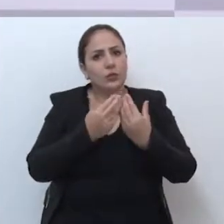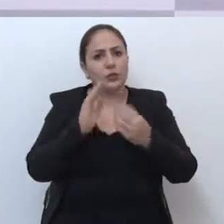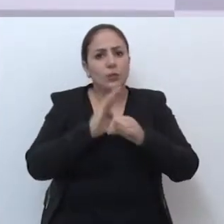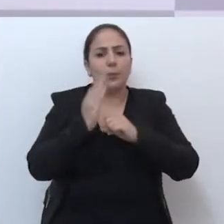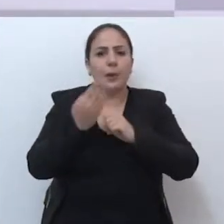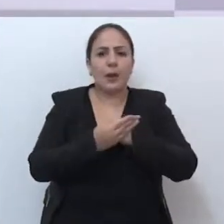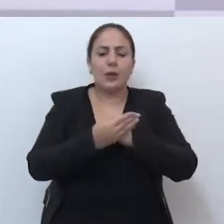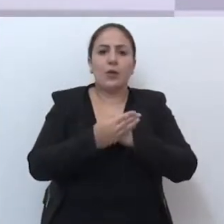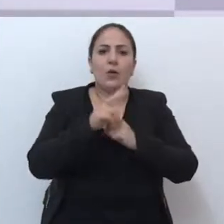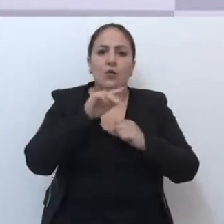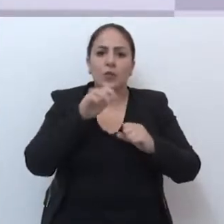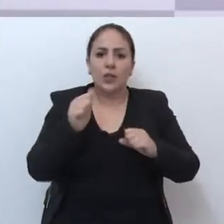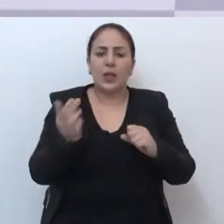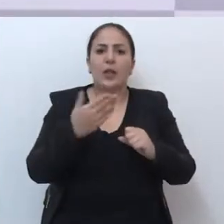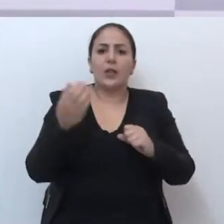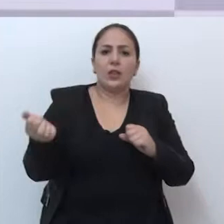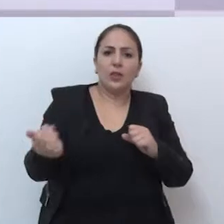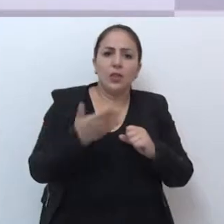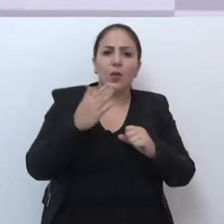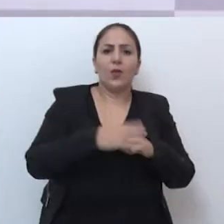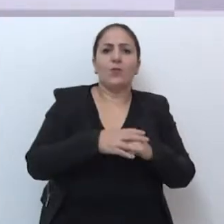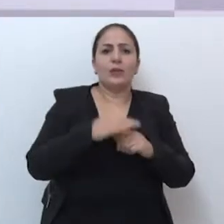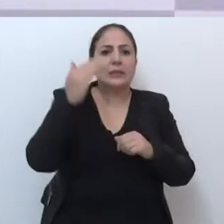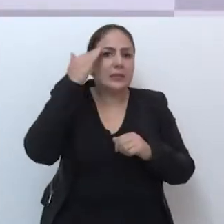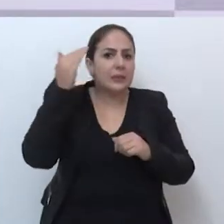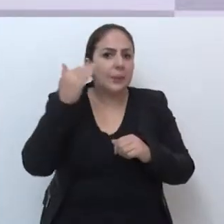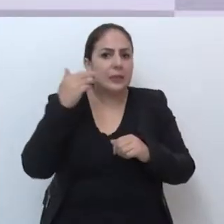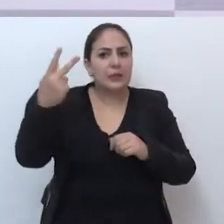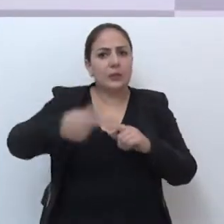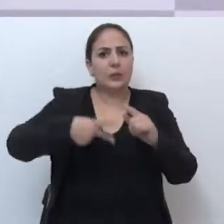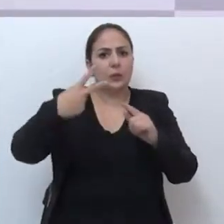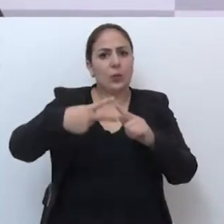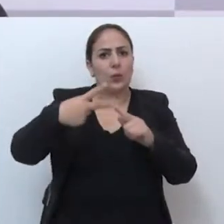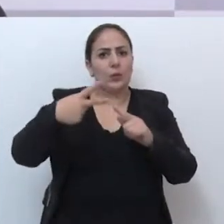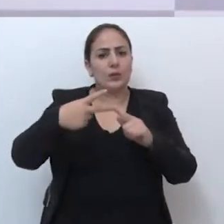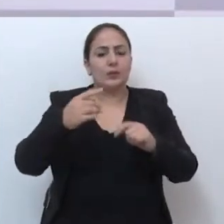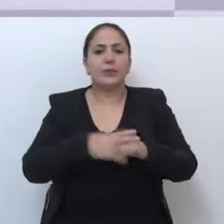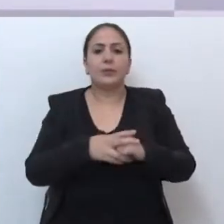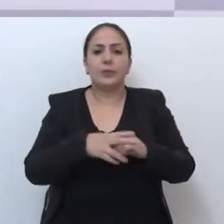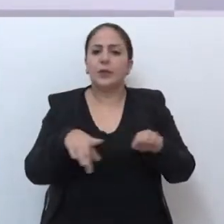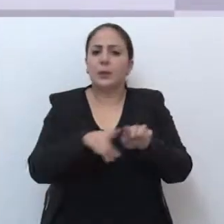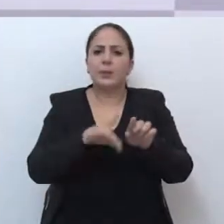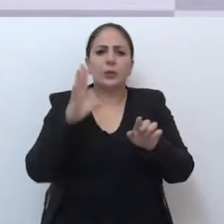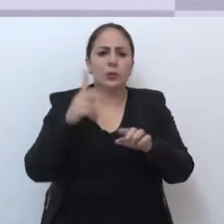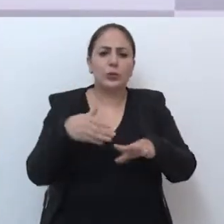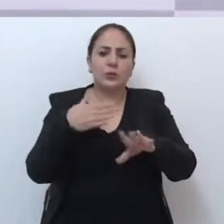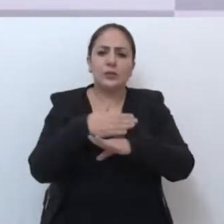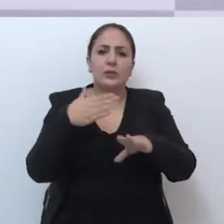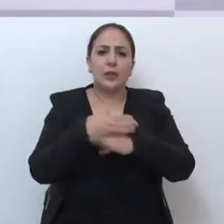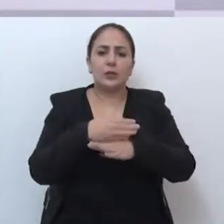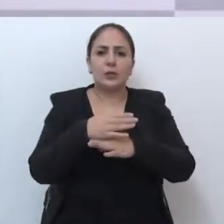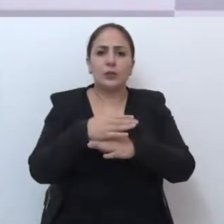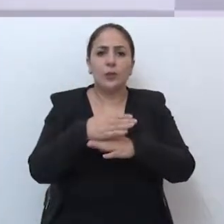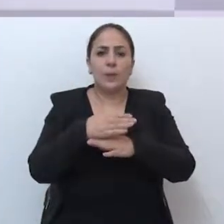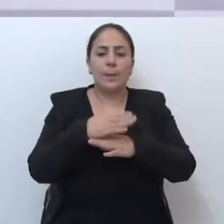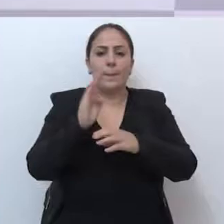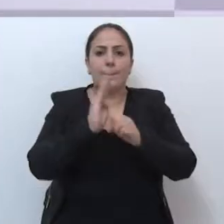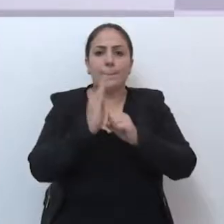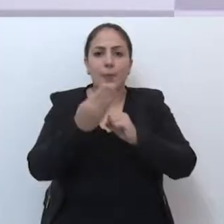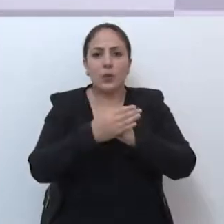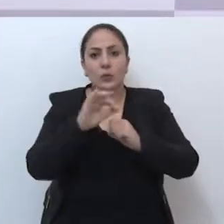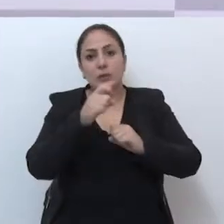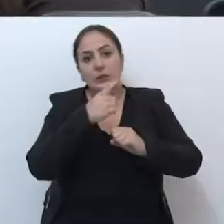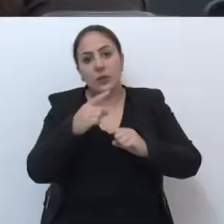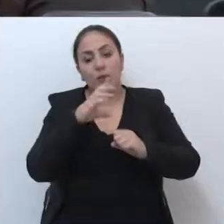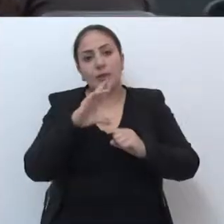lá do bairro Vila Nova, da Santa Maria 2, o bairro Rice, que tem acesso aos bairros São Cristóvão, que infelizmente é essa burocracia do